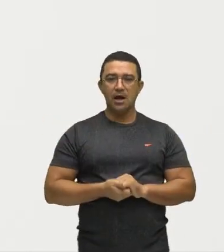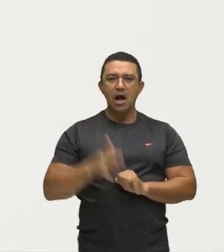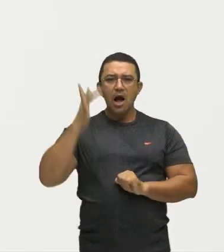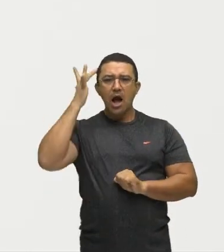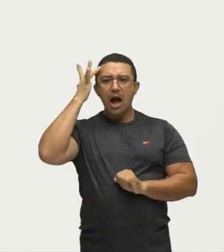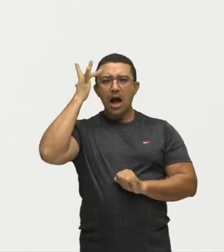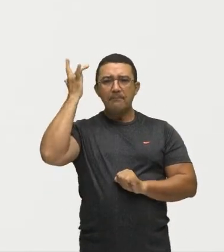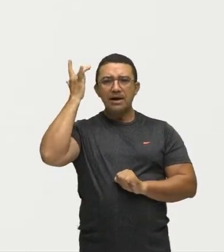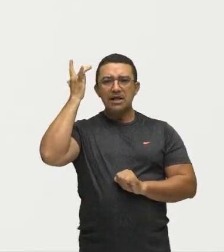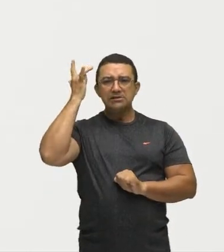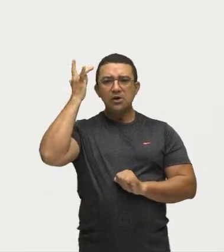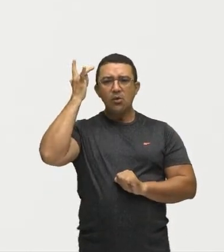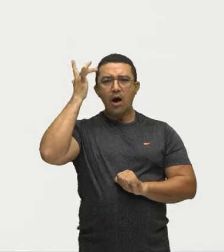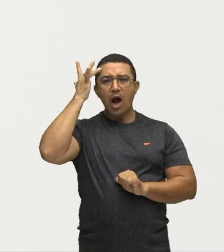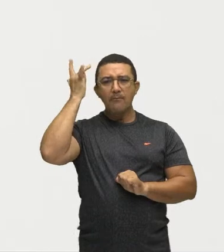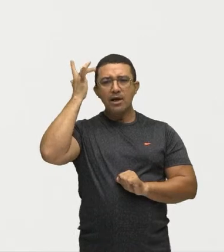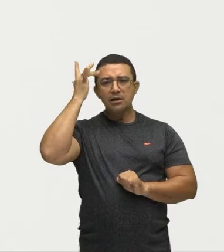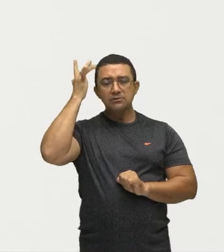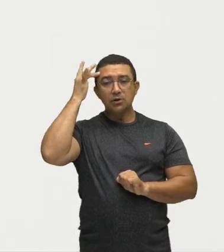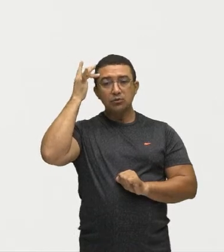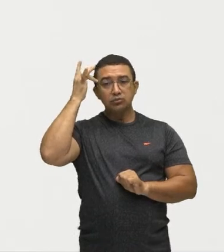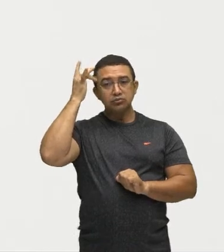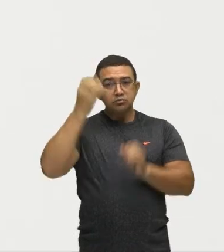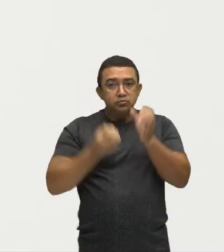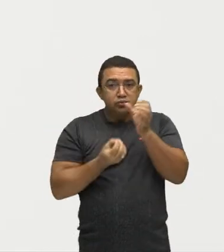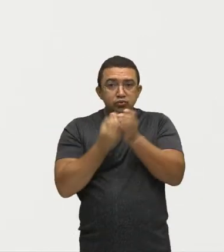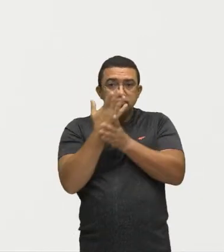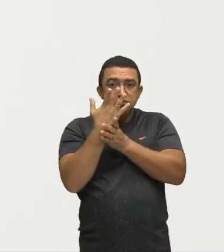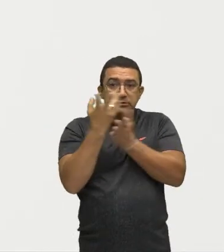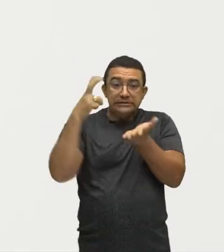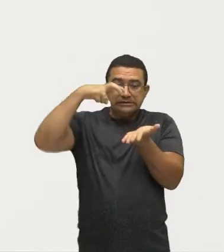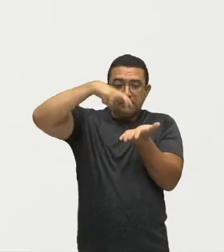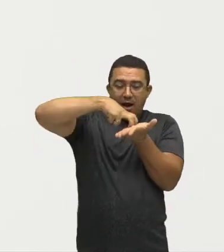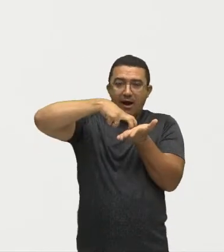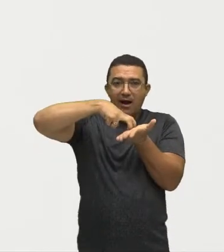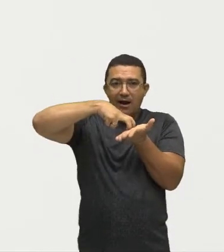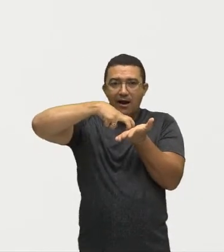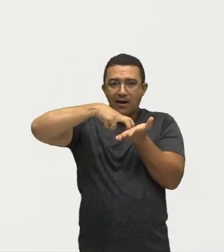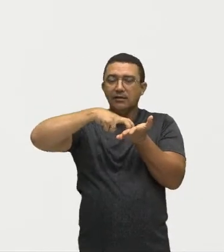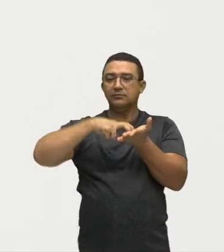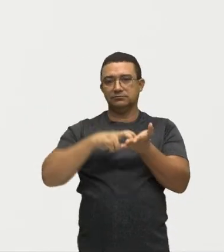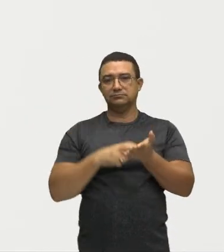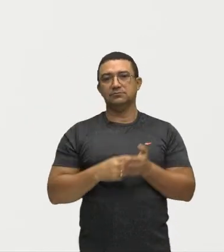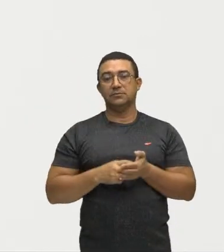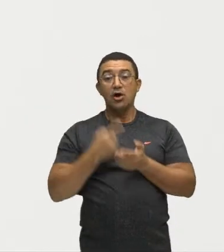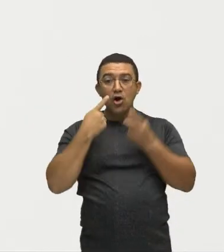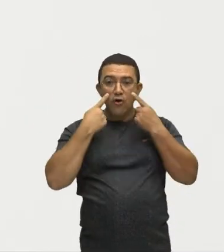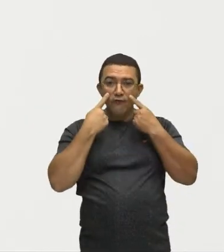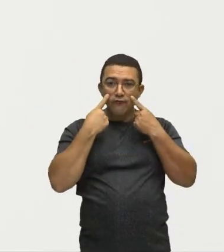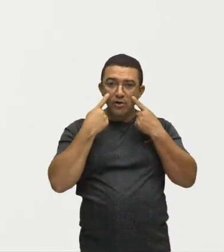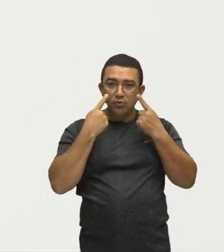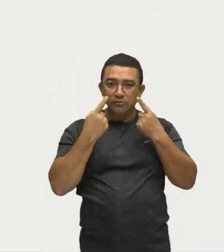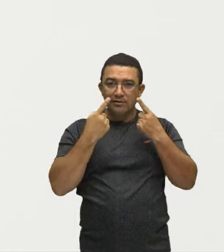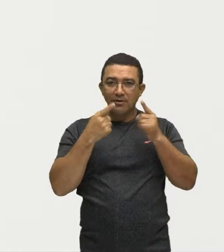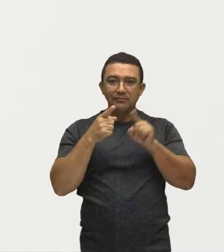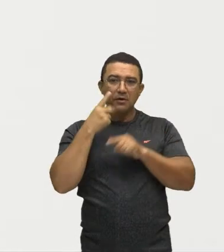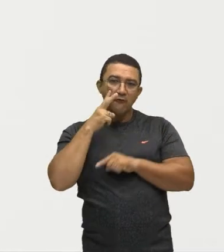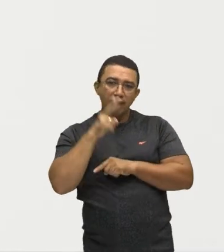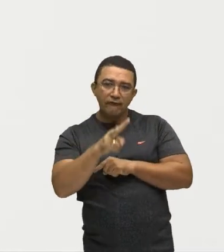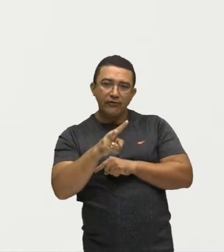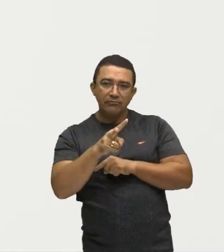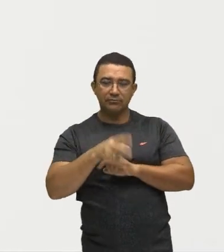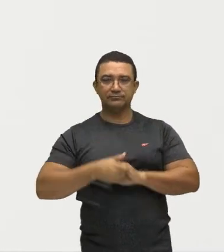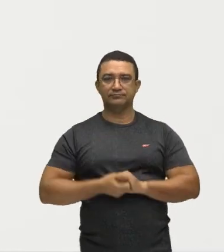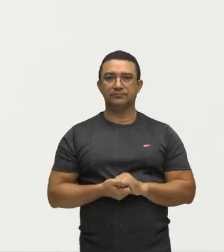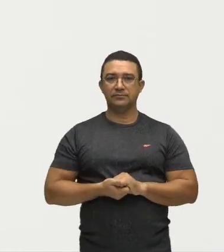amanheceu. Temos o verbo, né? Verbo amanhecer. Vimos. Me ajudem aí. Os